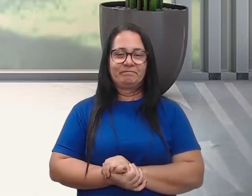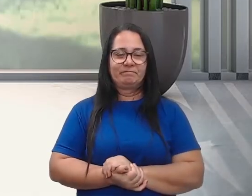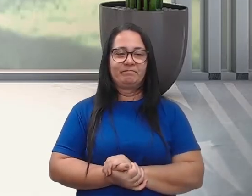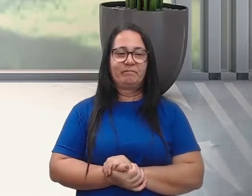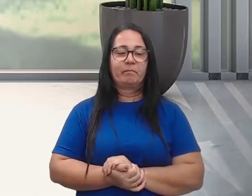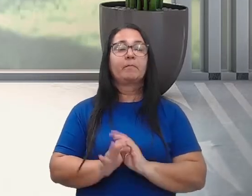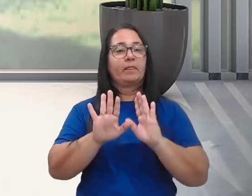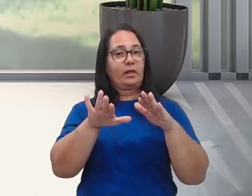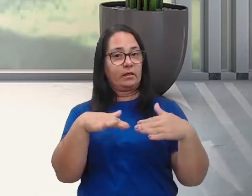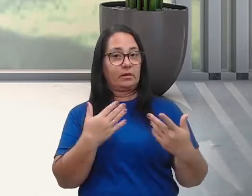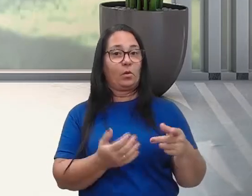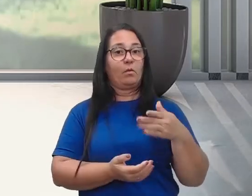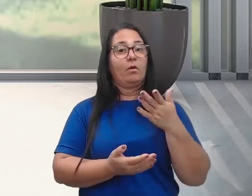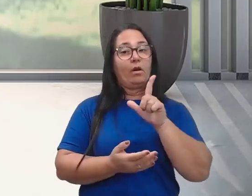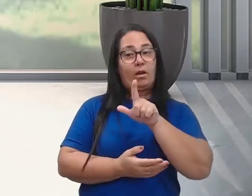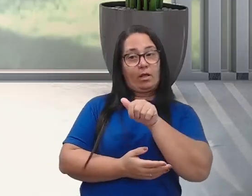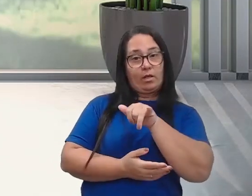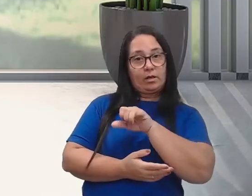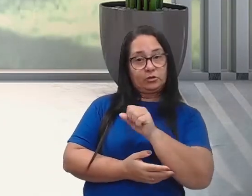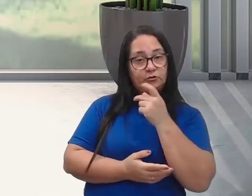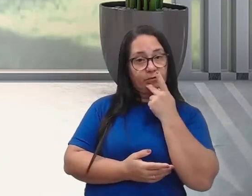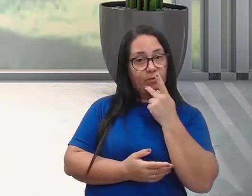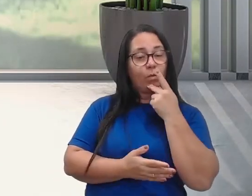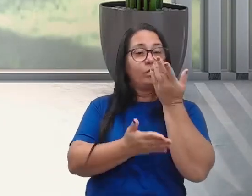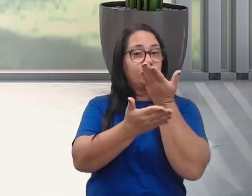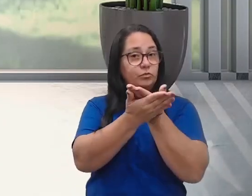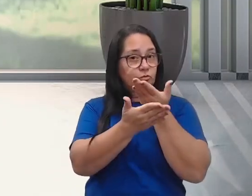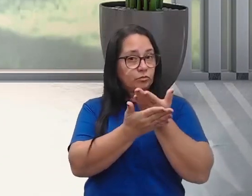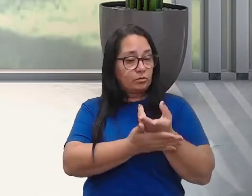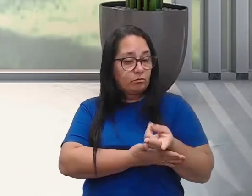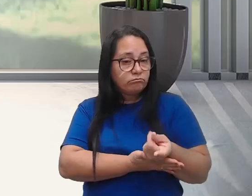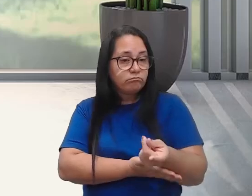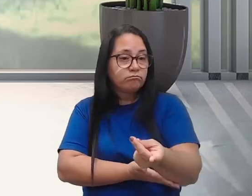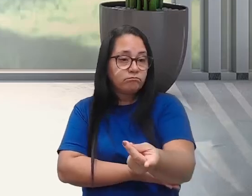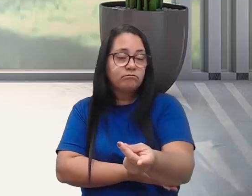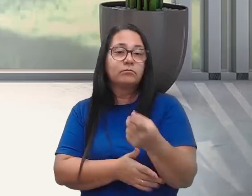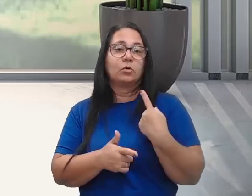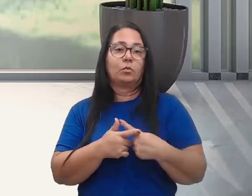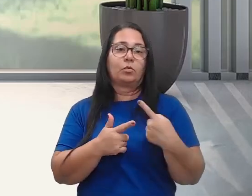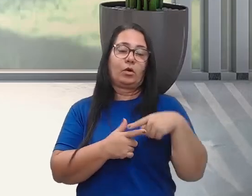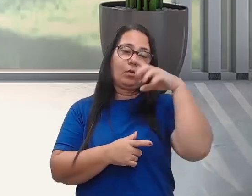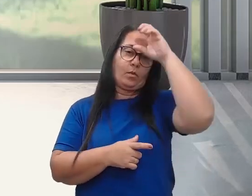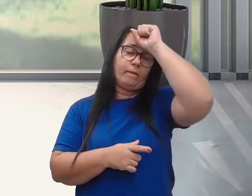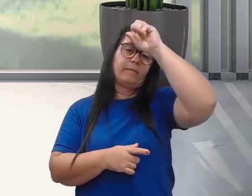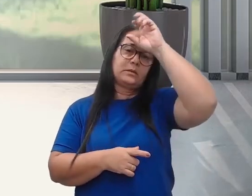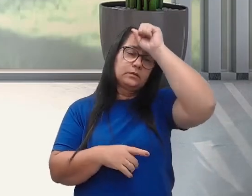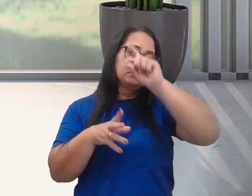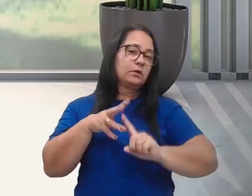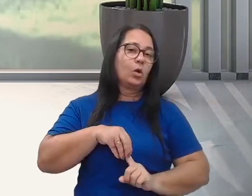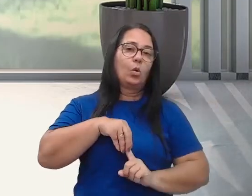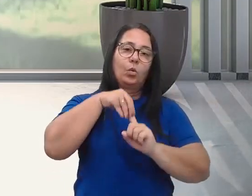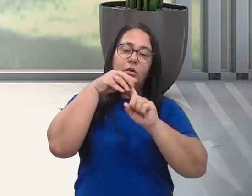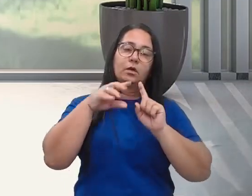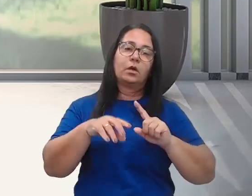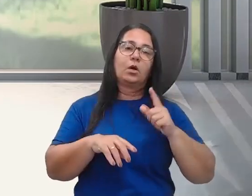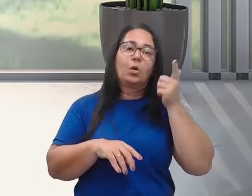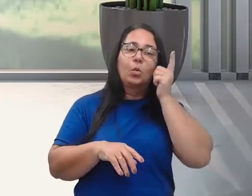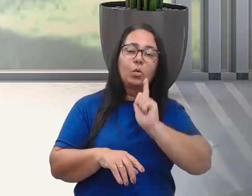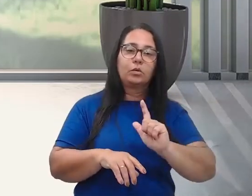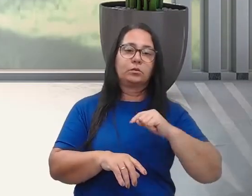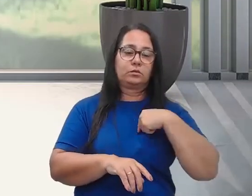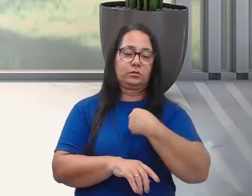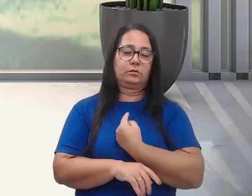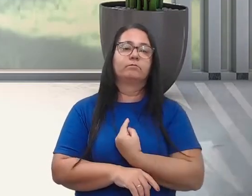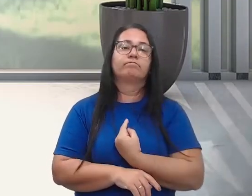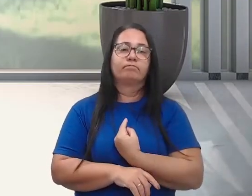dizendo, estudar é infinito, porque o aprendizado é a única coisa que a gente vai levar para a vida e para todo o